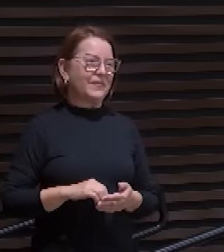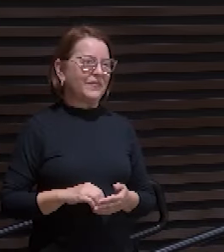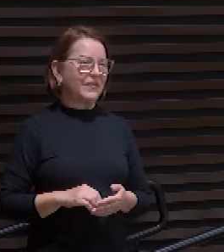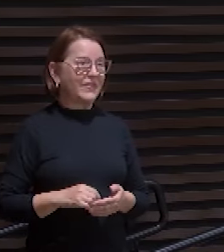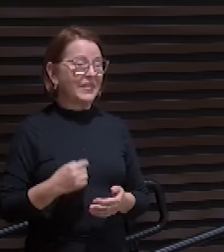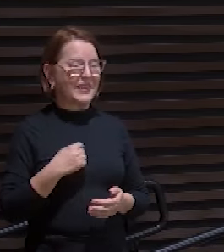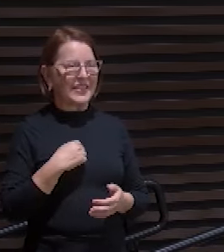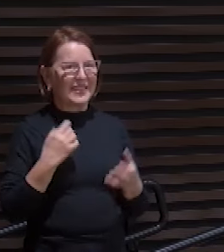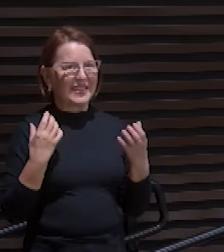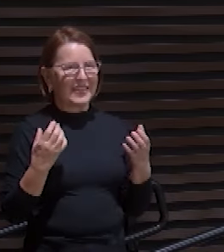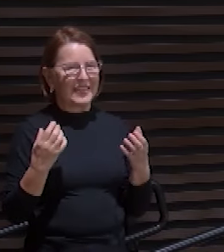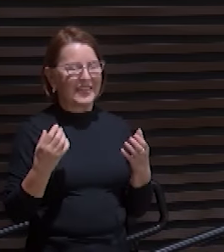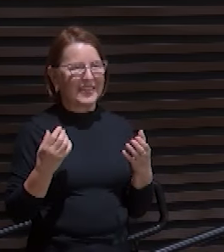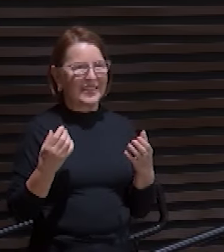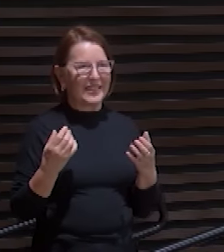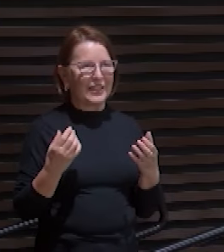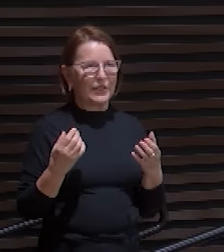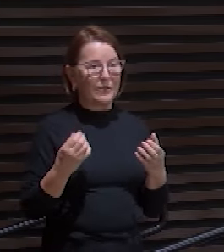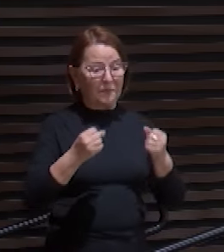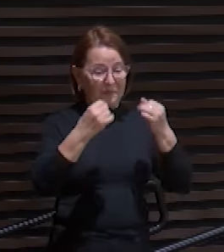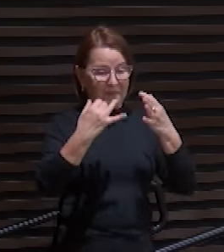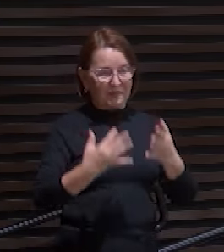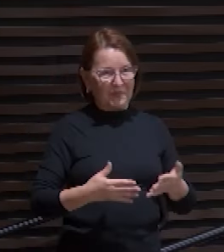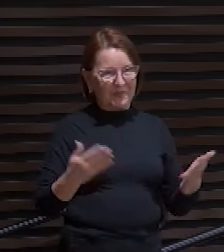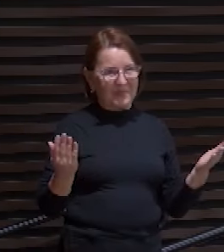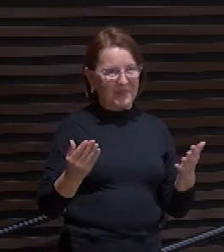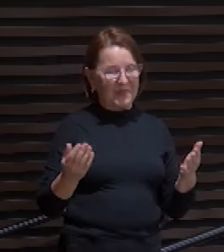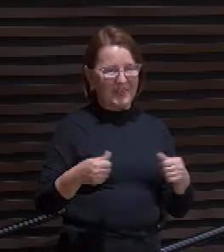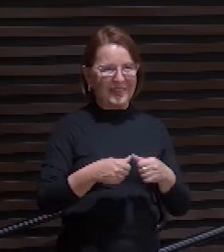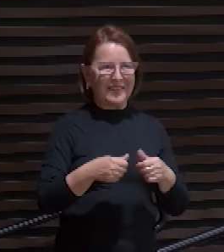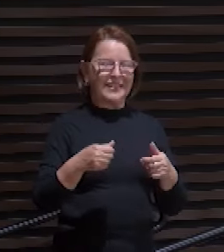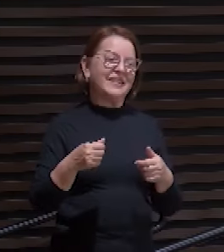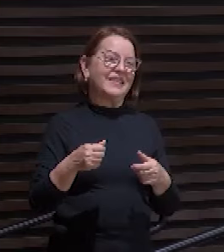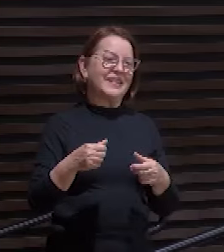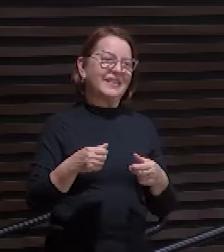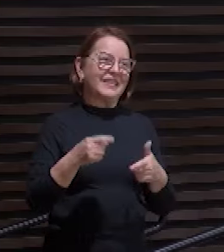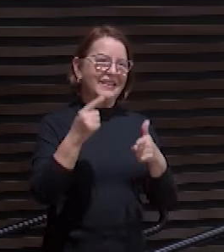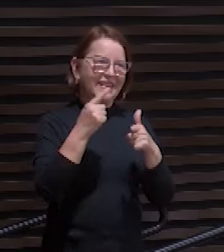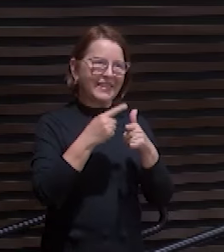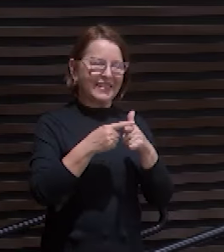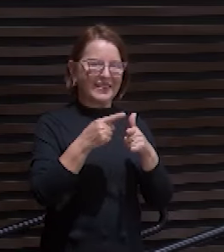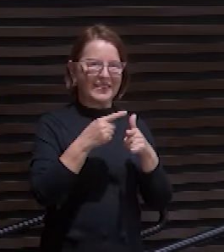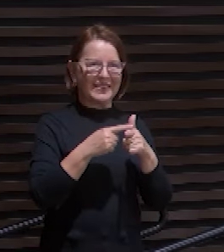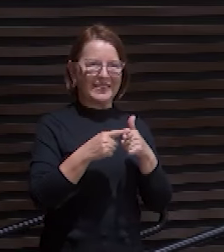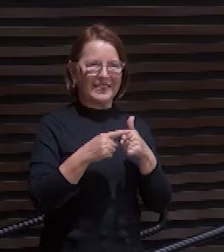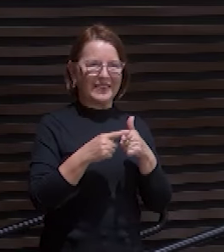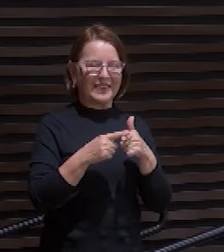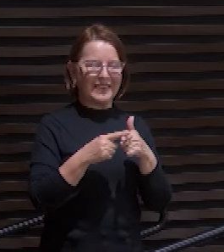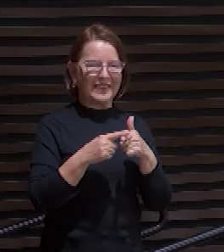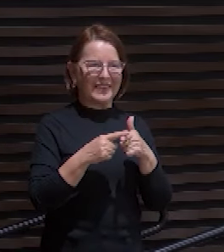eu quero tratar hoje com os irmãos essa questão